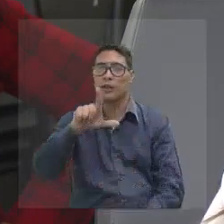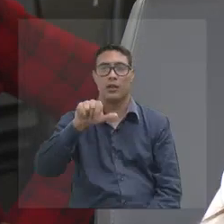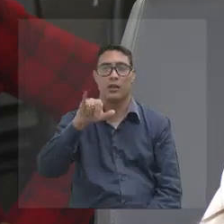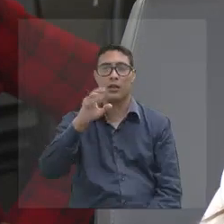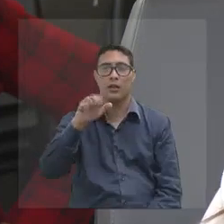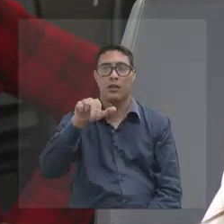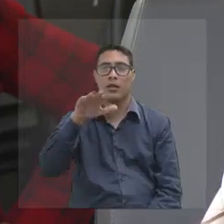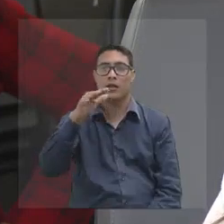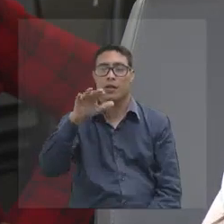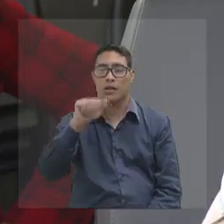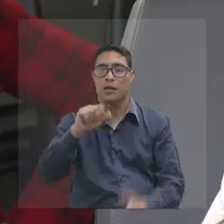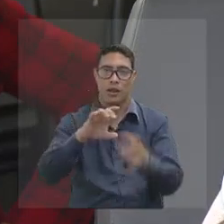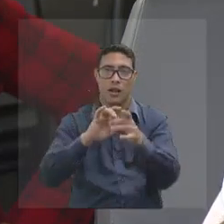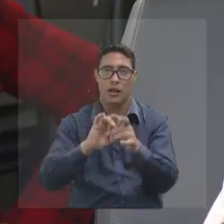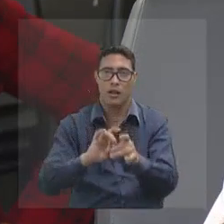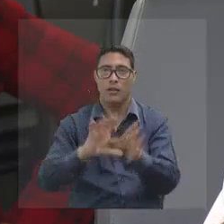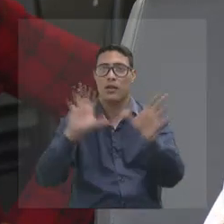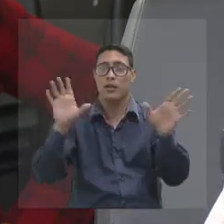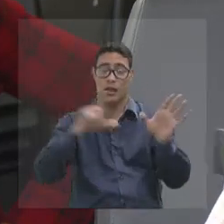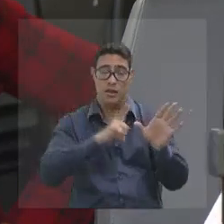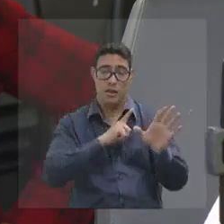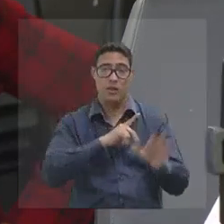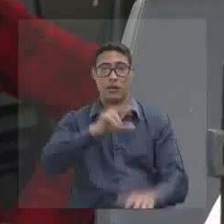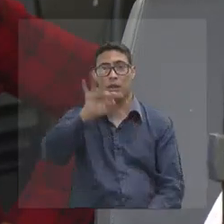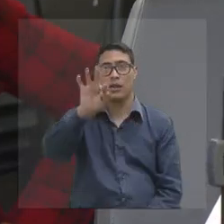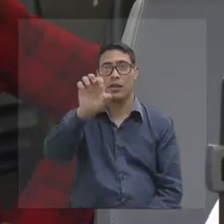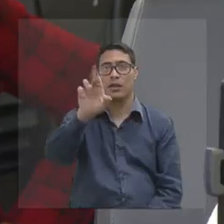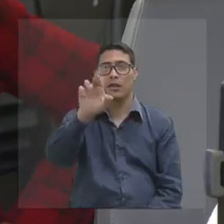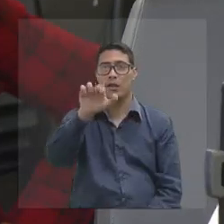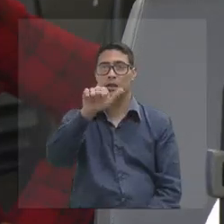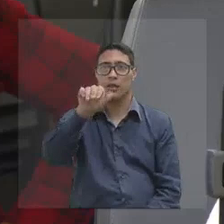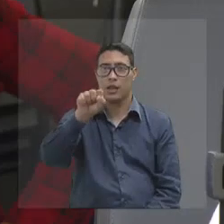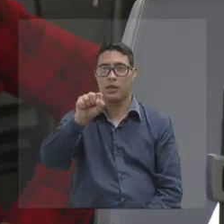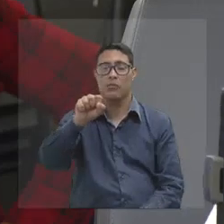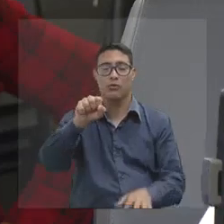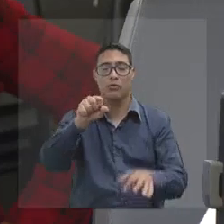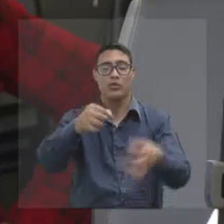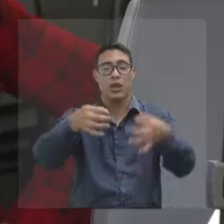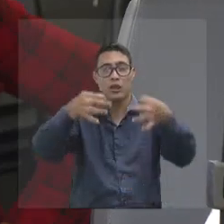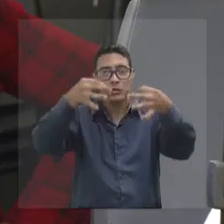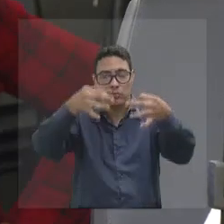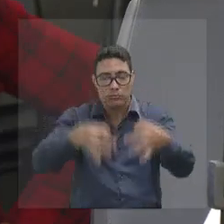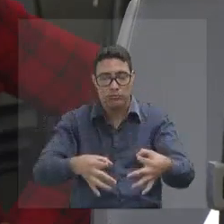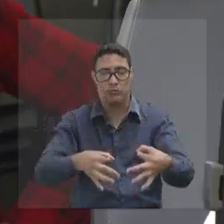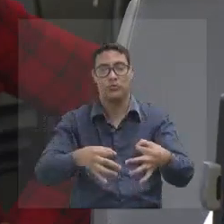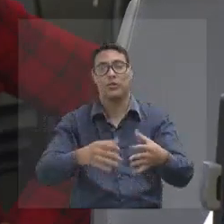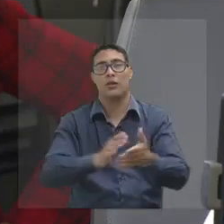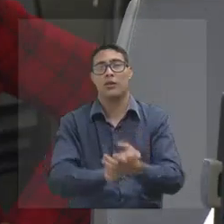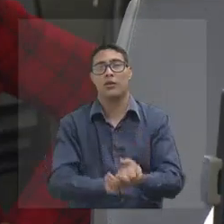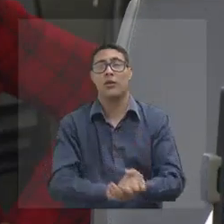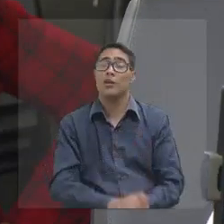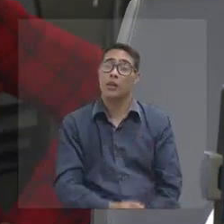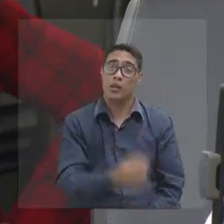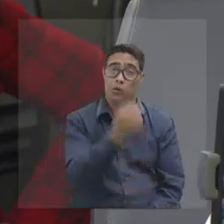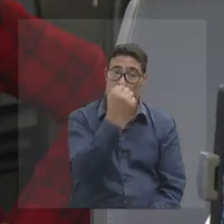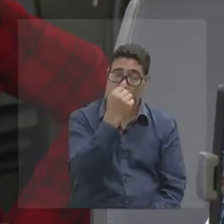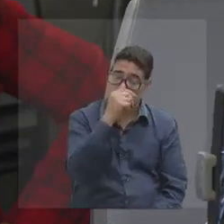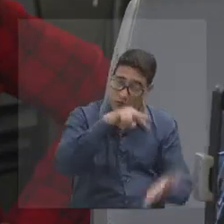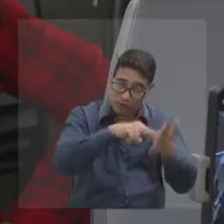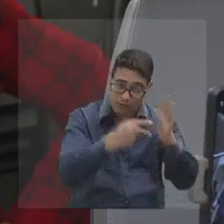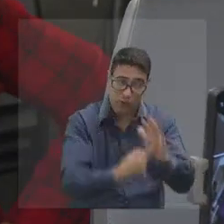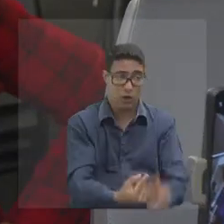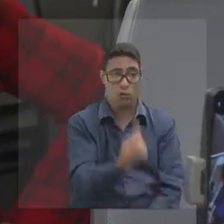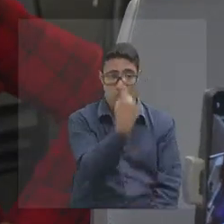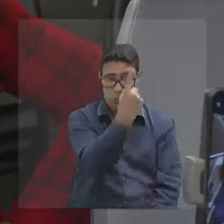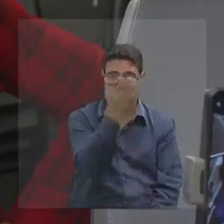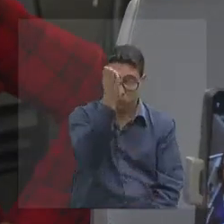termos de ajuste de Conduta os táxis isso representa um quarto do total